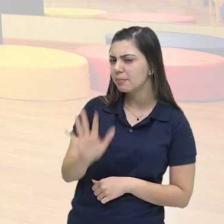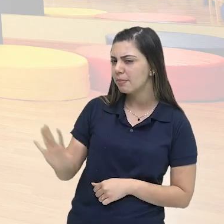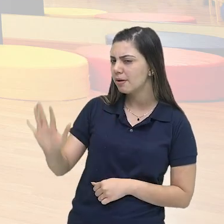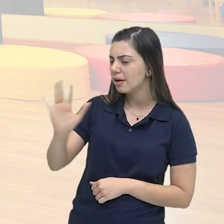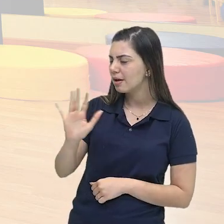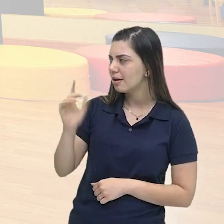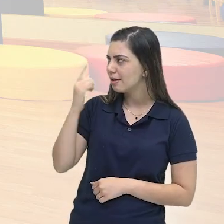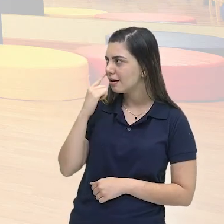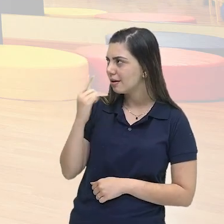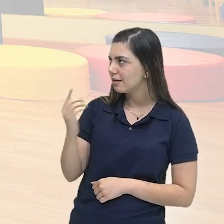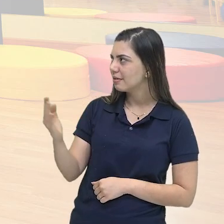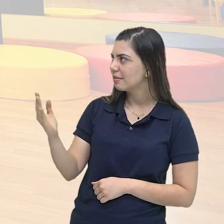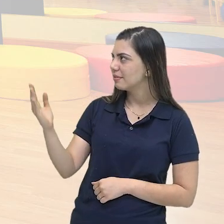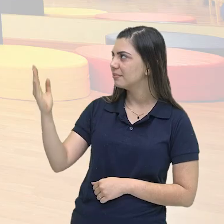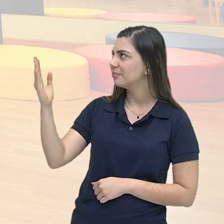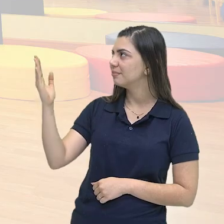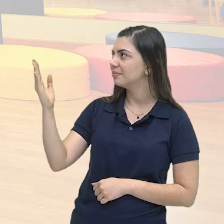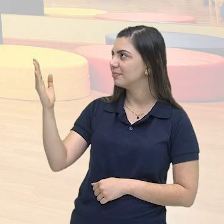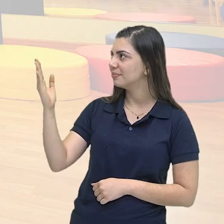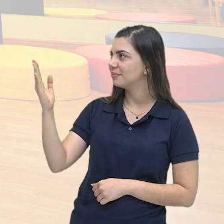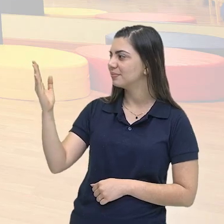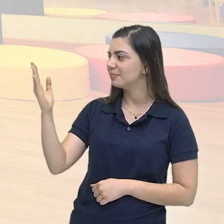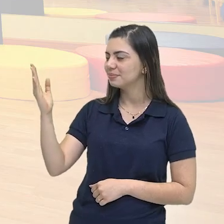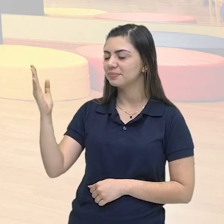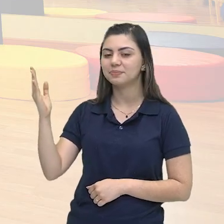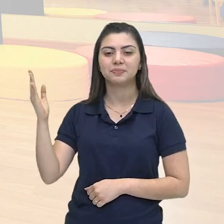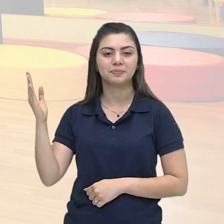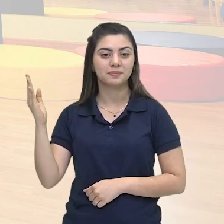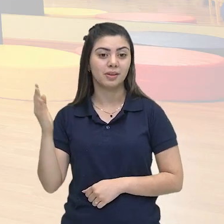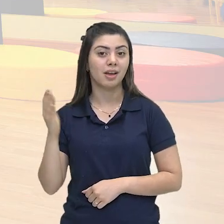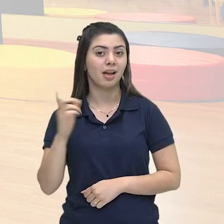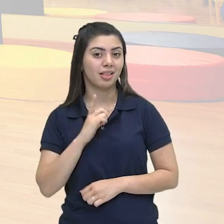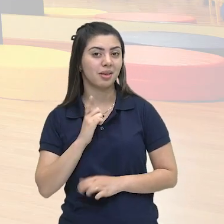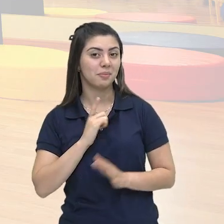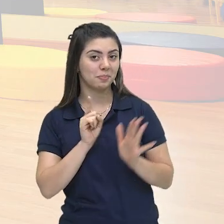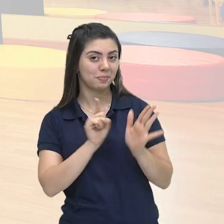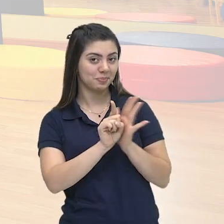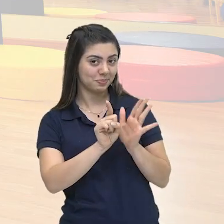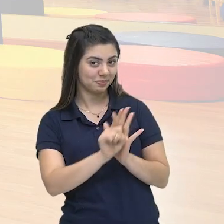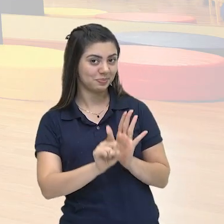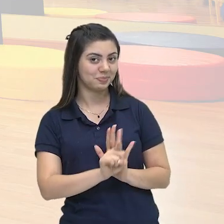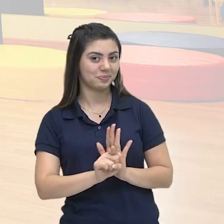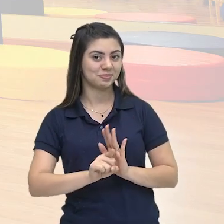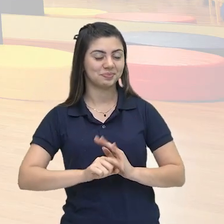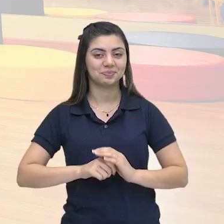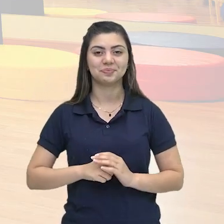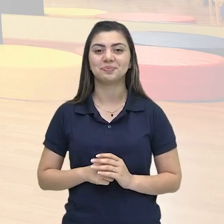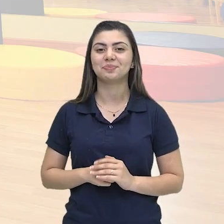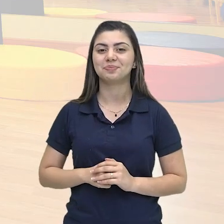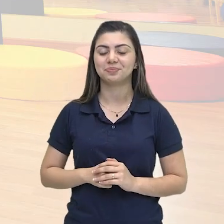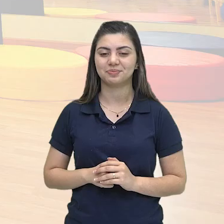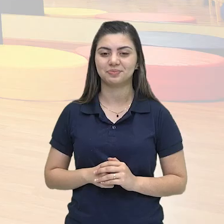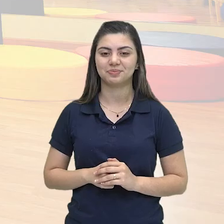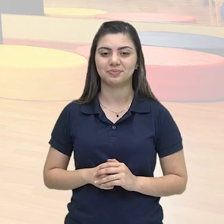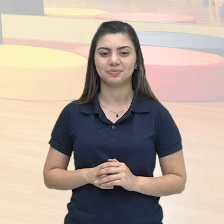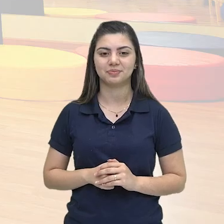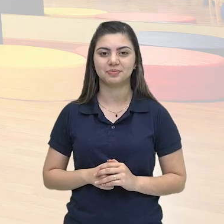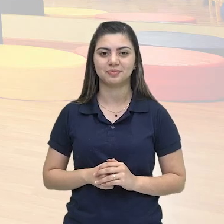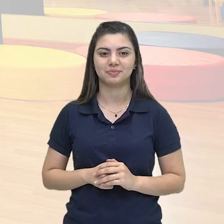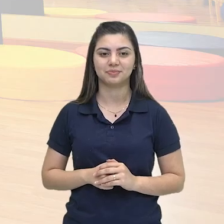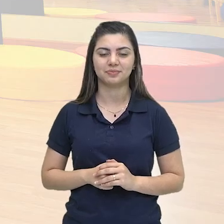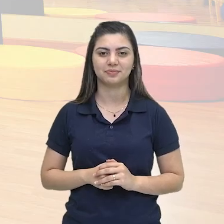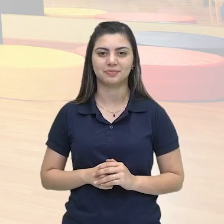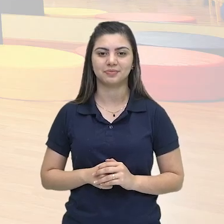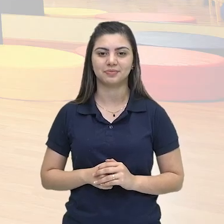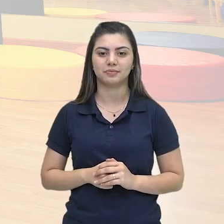essas imagens aqui ao meu lado, porque eu tenho algumas perguntas para lançar para vocês. Vamos lá, então? Então